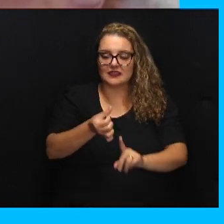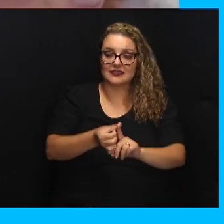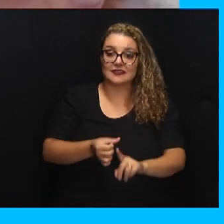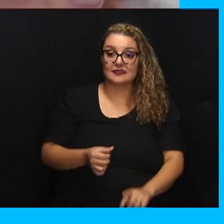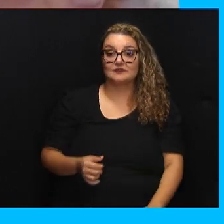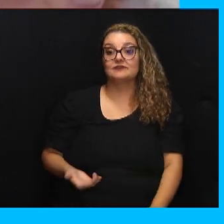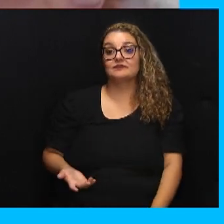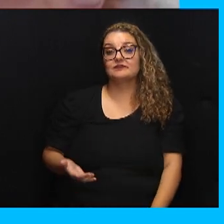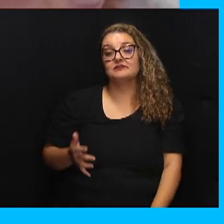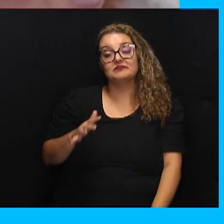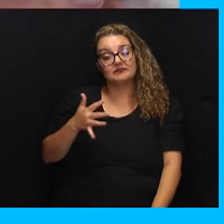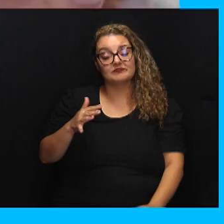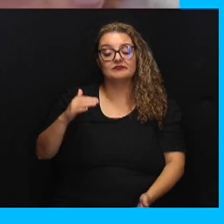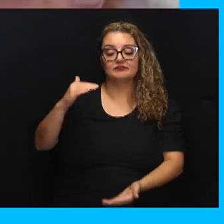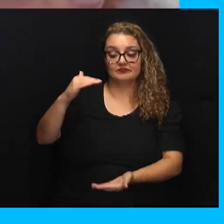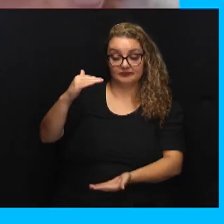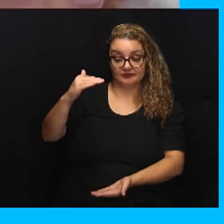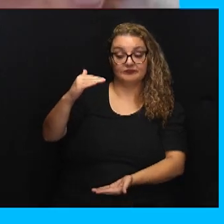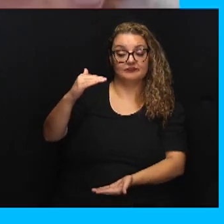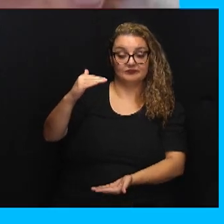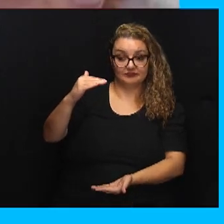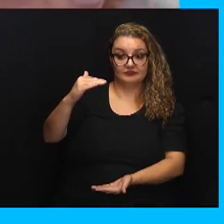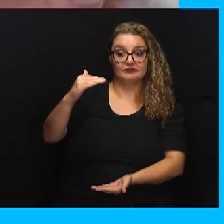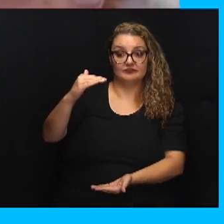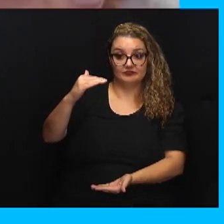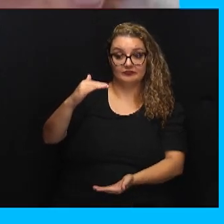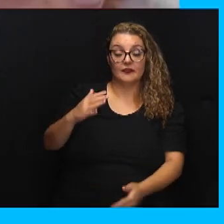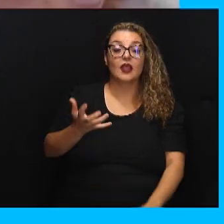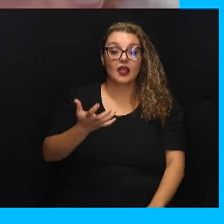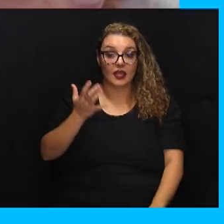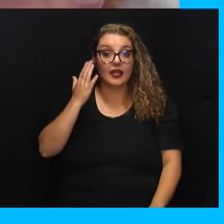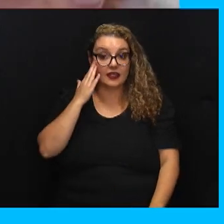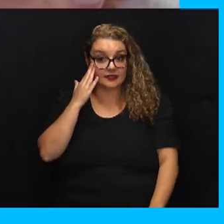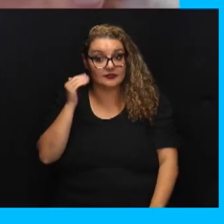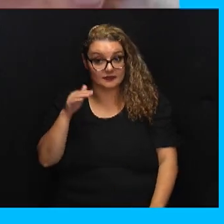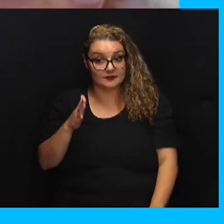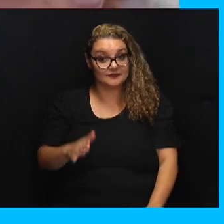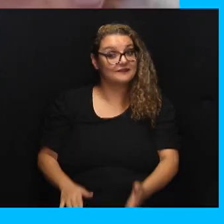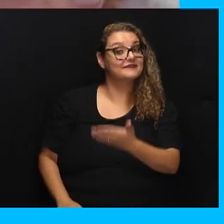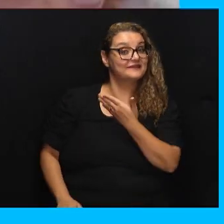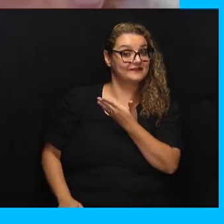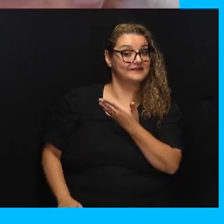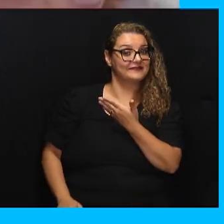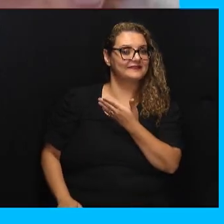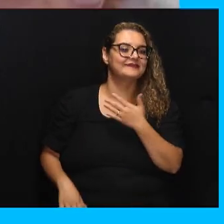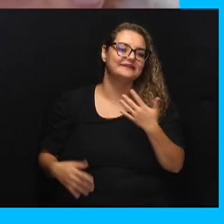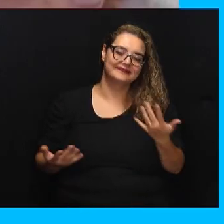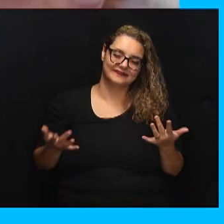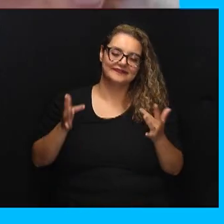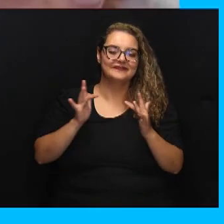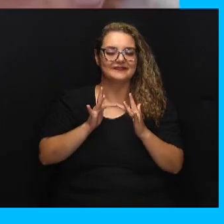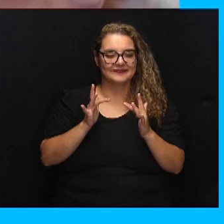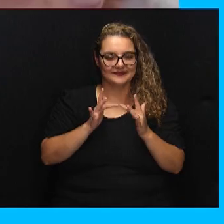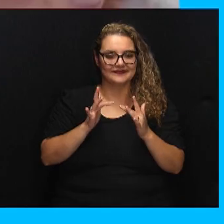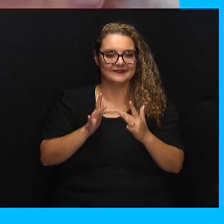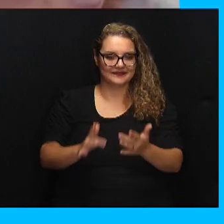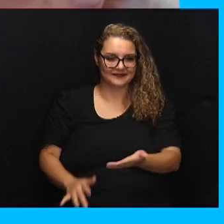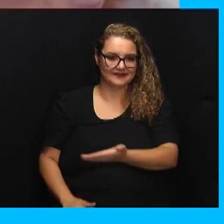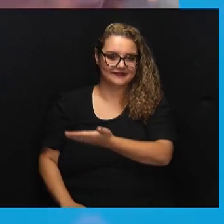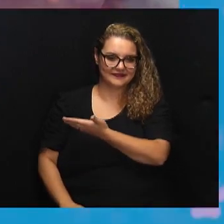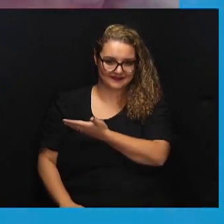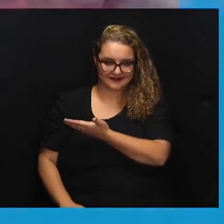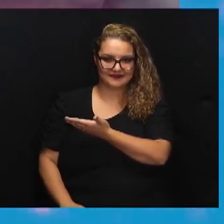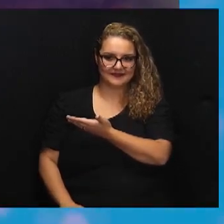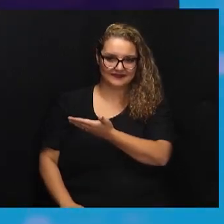deve atingir o porte médio. Quer saber mais sobre essa doguinha? Então é só entrar em contato com